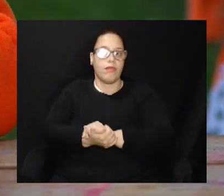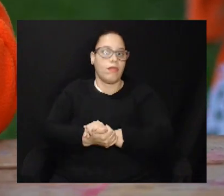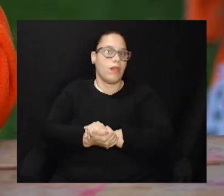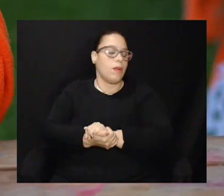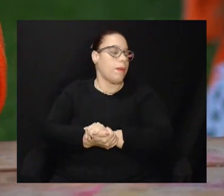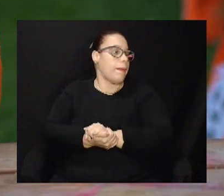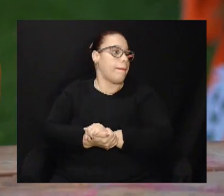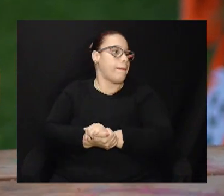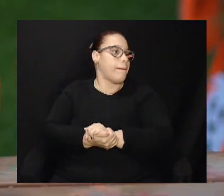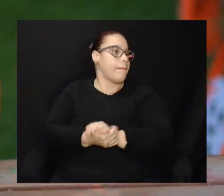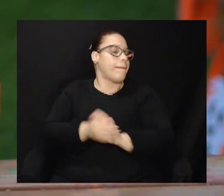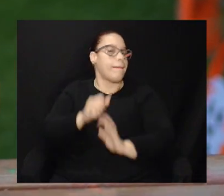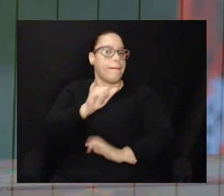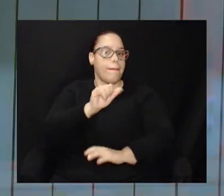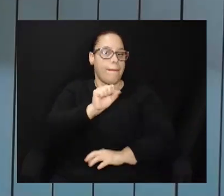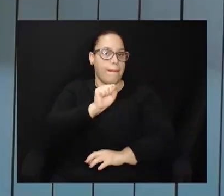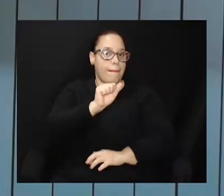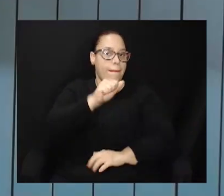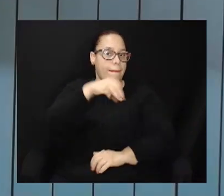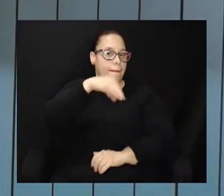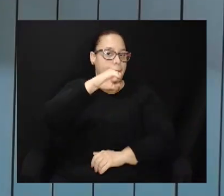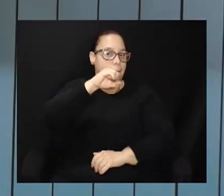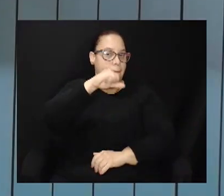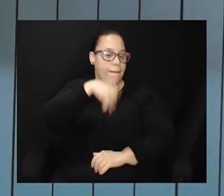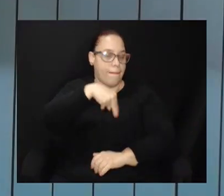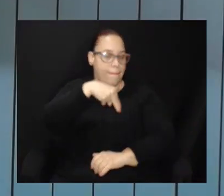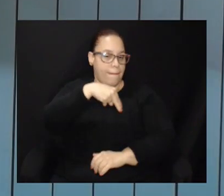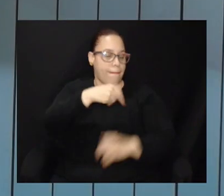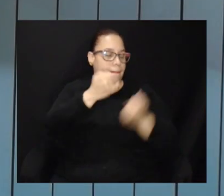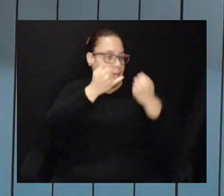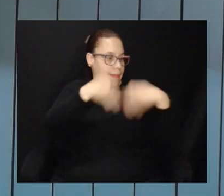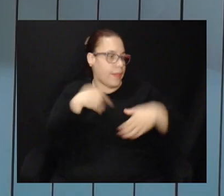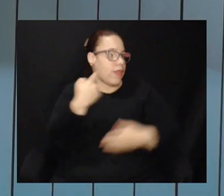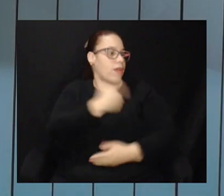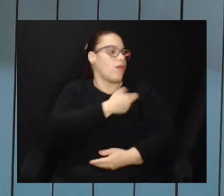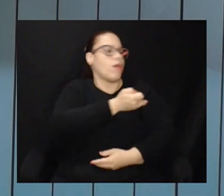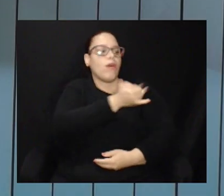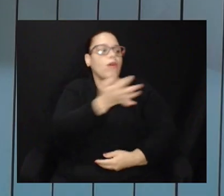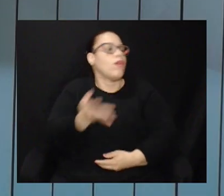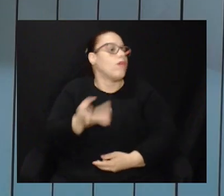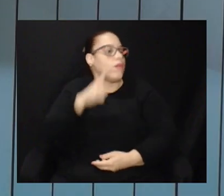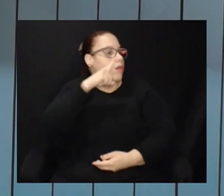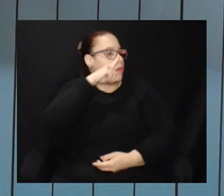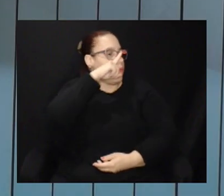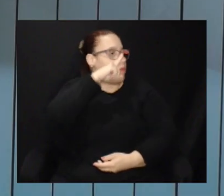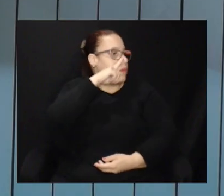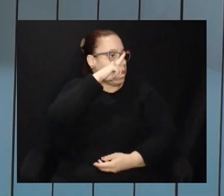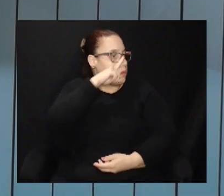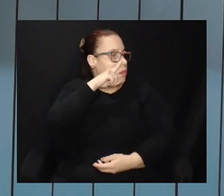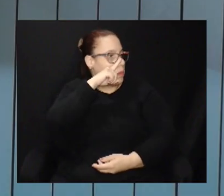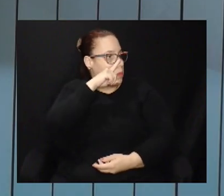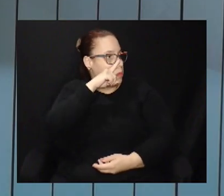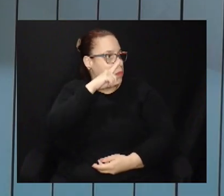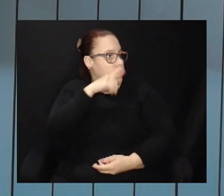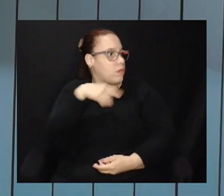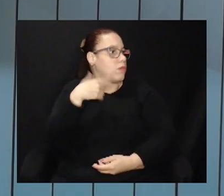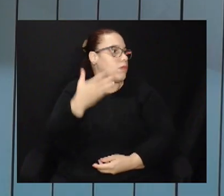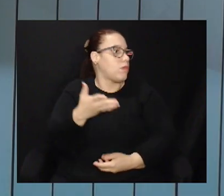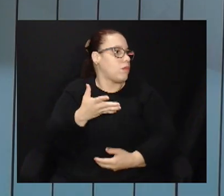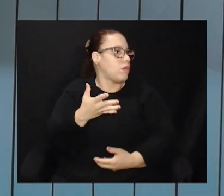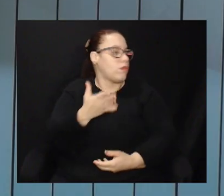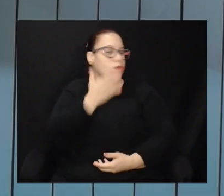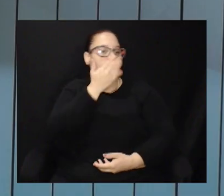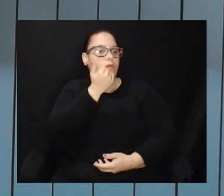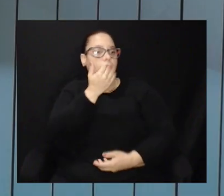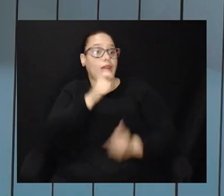eu queria que você falasse, né, explicasse para a gente quais são os riscos, né? Os riscos de consumir em excesso